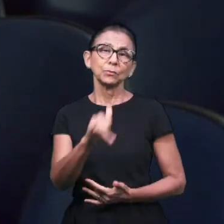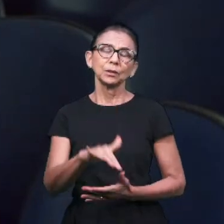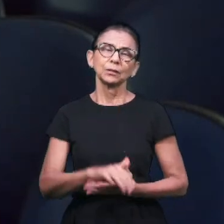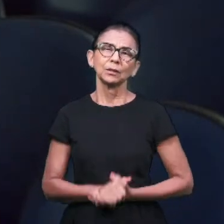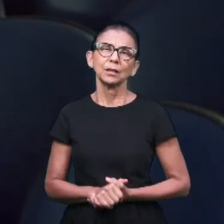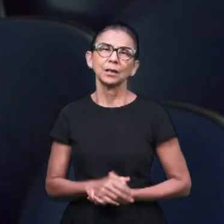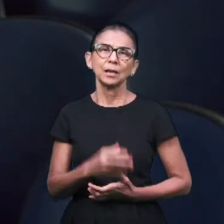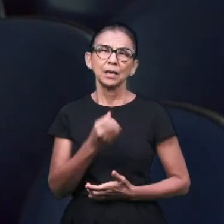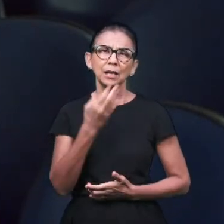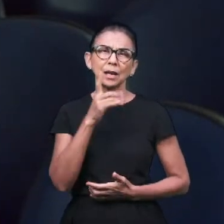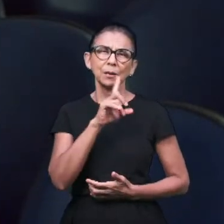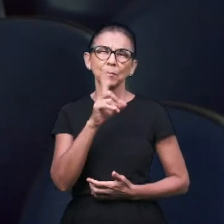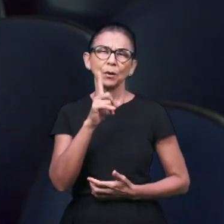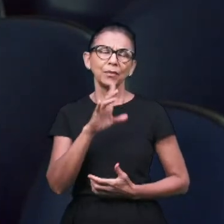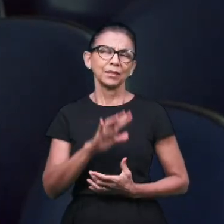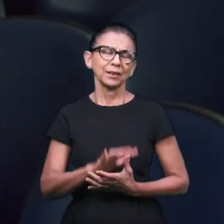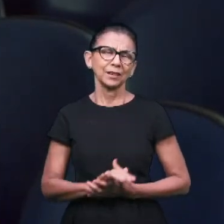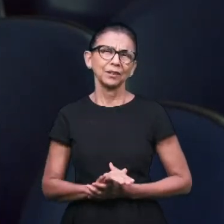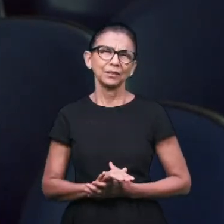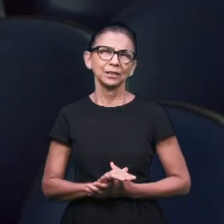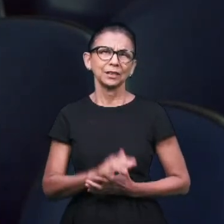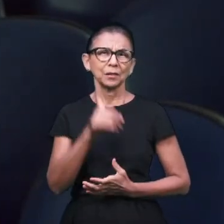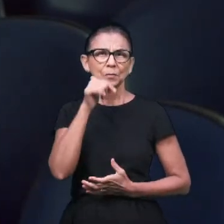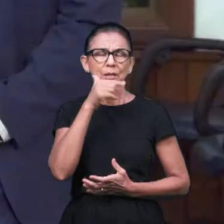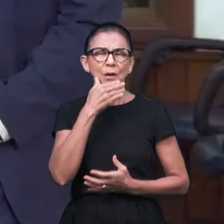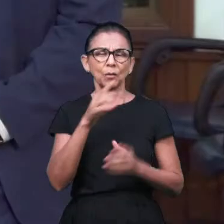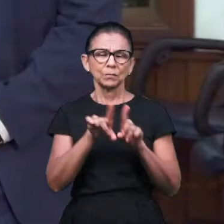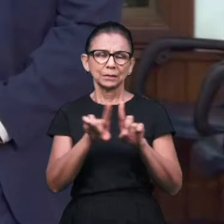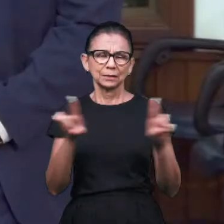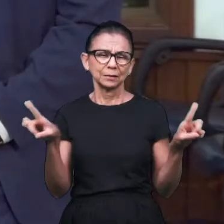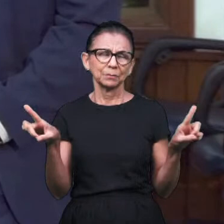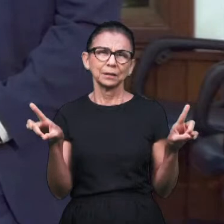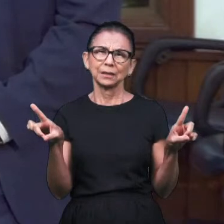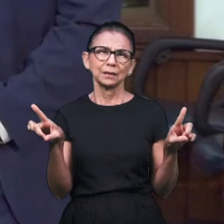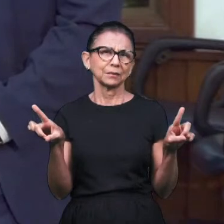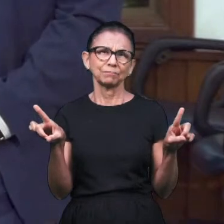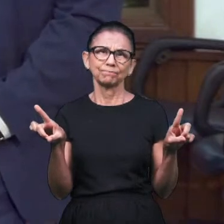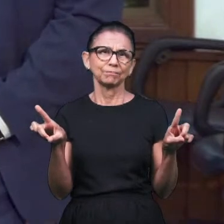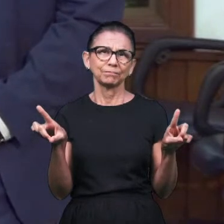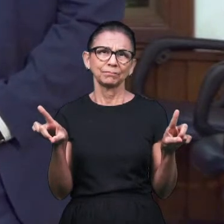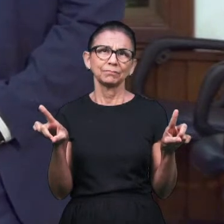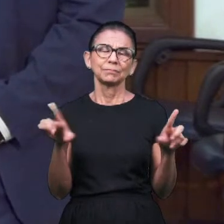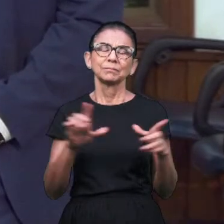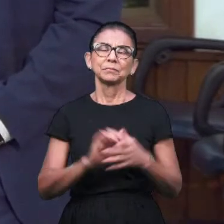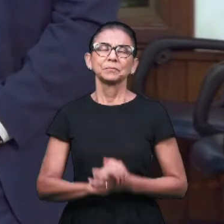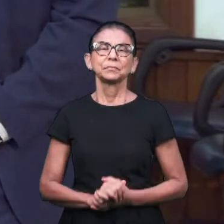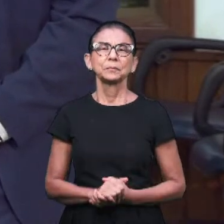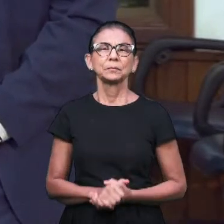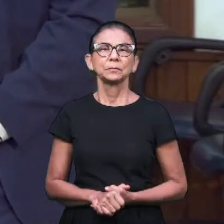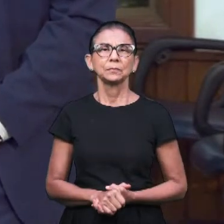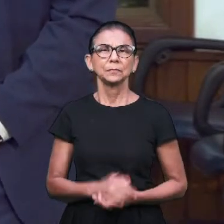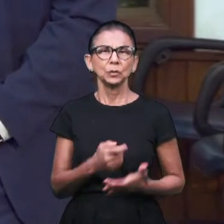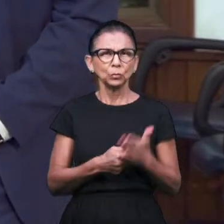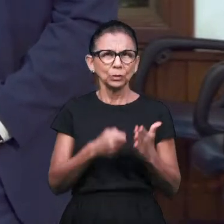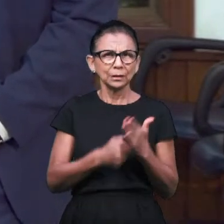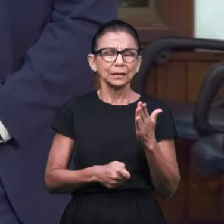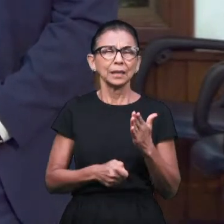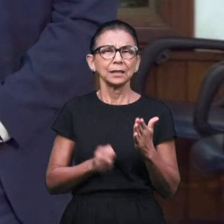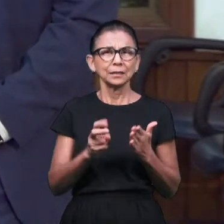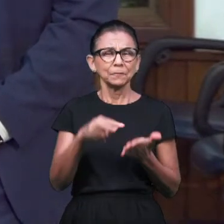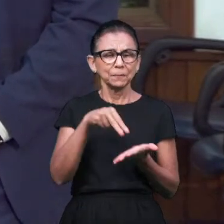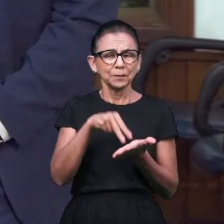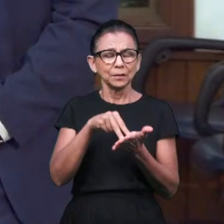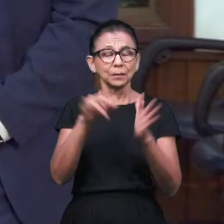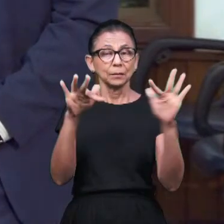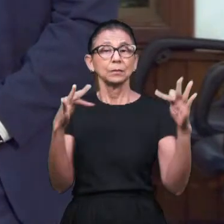que o homem aparte da mulher, nem a mulher aparte do homem. Ou seja, lute pelo lar, né? Porque tem que saber que há batalha